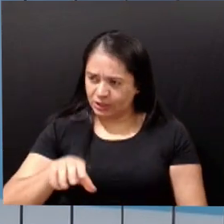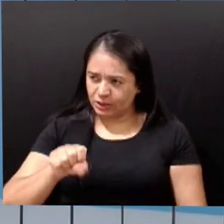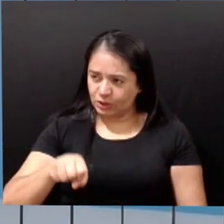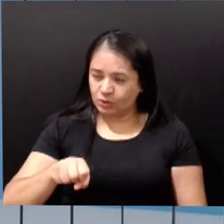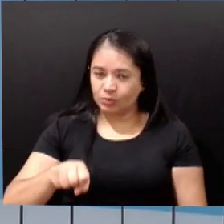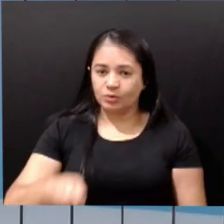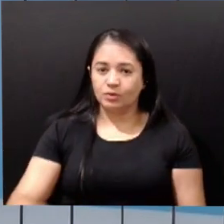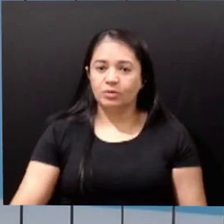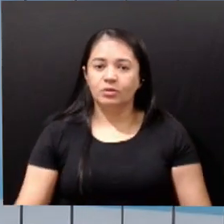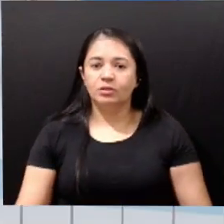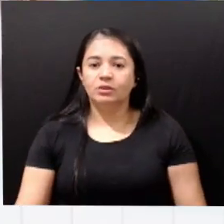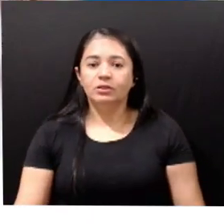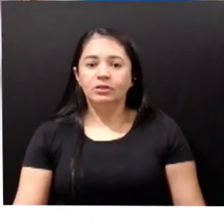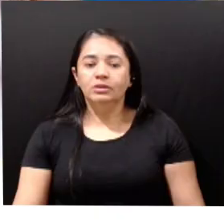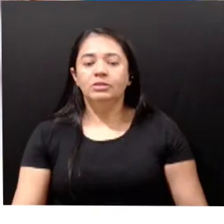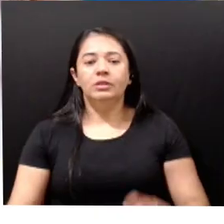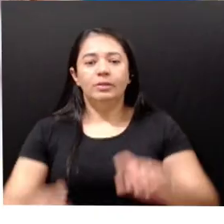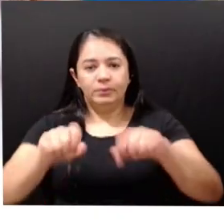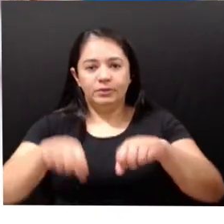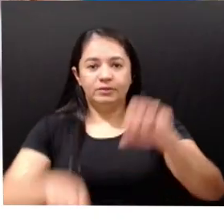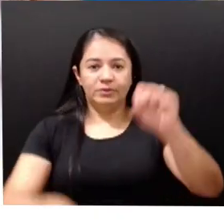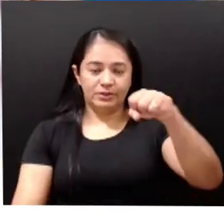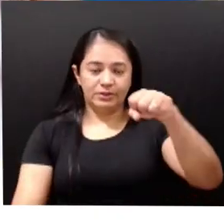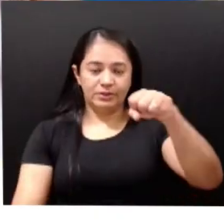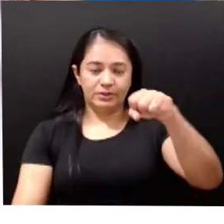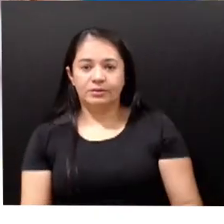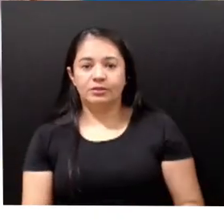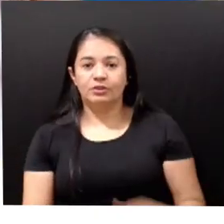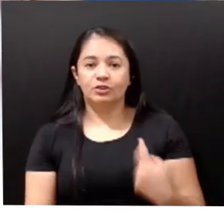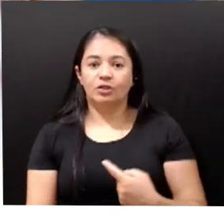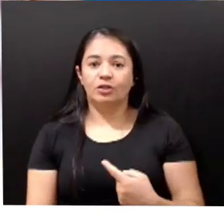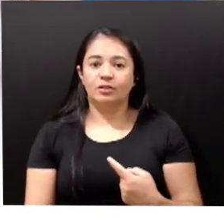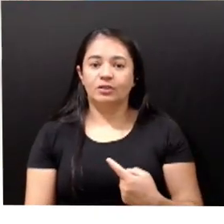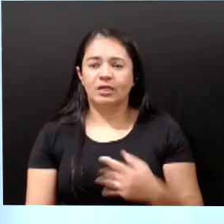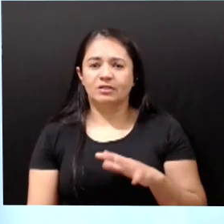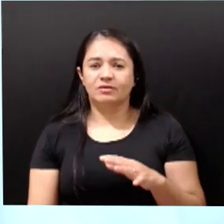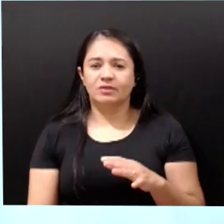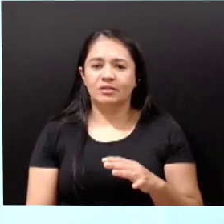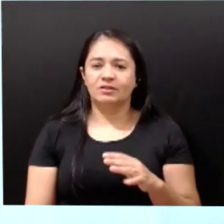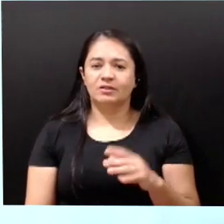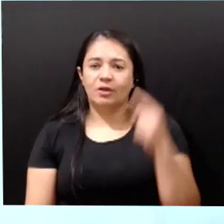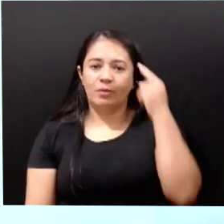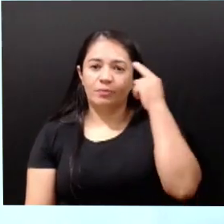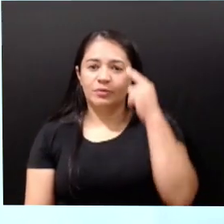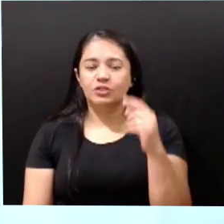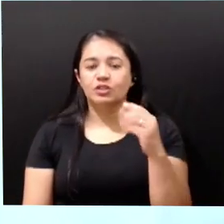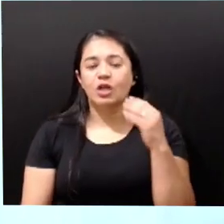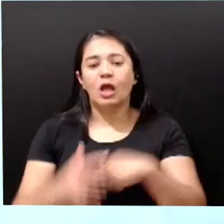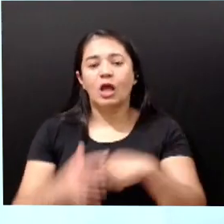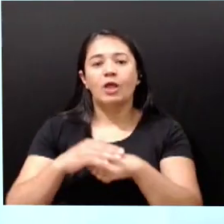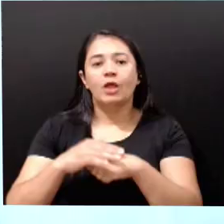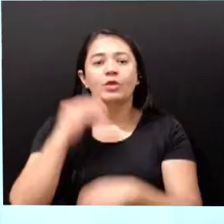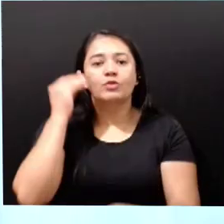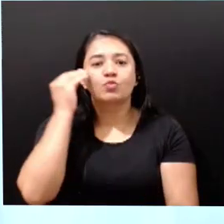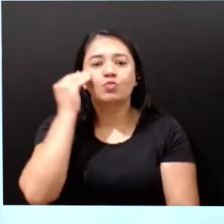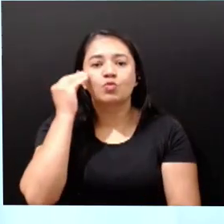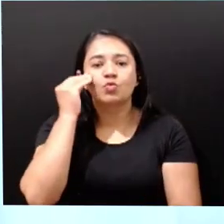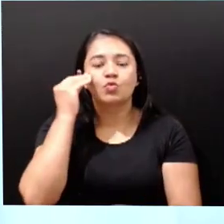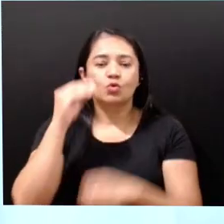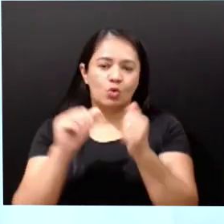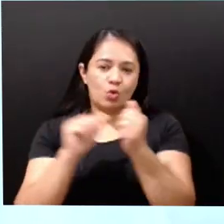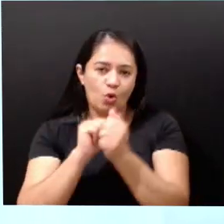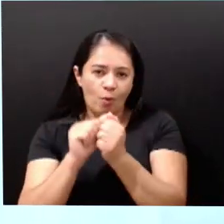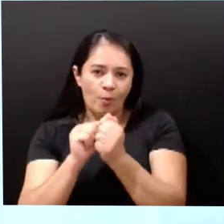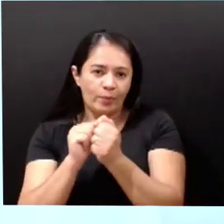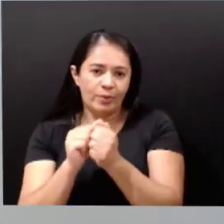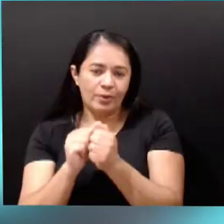isso? Existe sim essa possibilidade. Como eu falei, a gente acaba ficando muito com a ideia da doença do beijo por conta, de